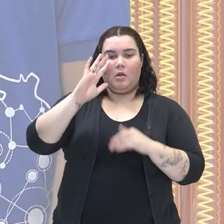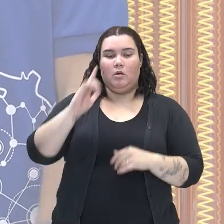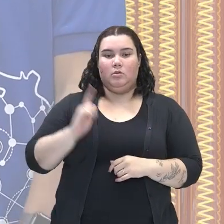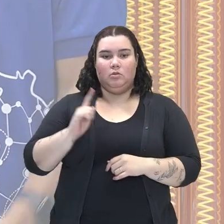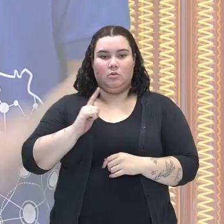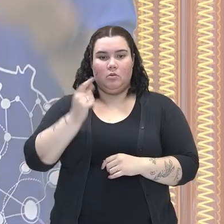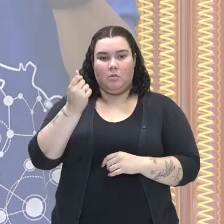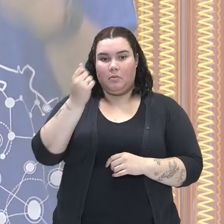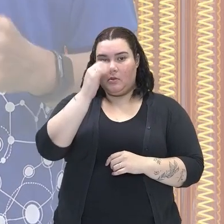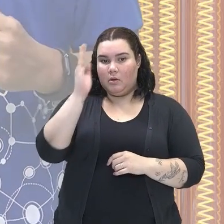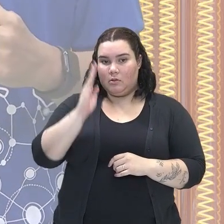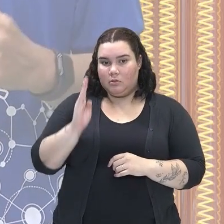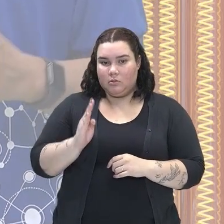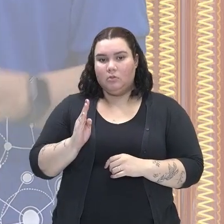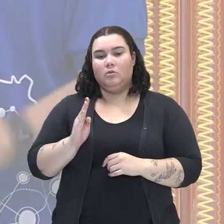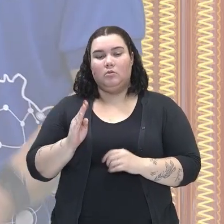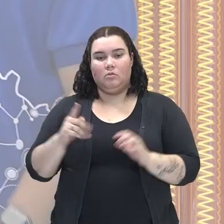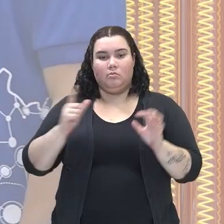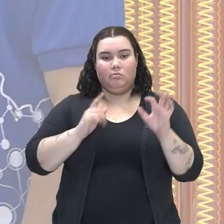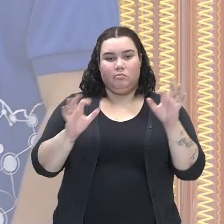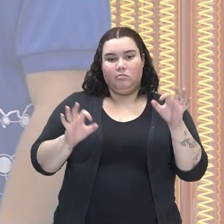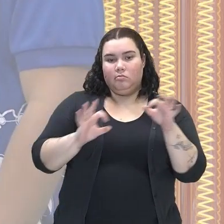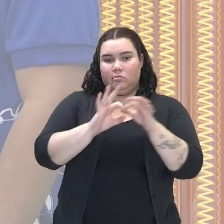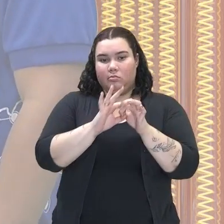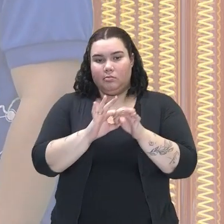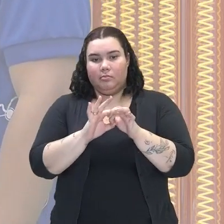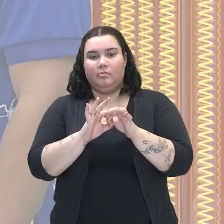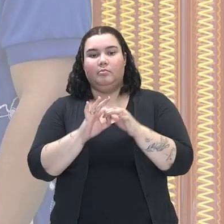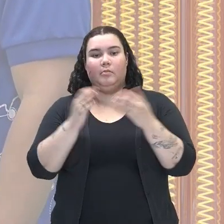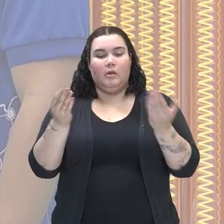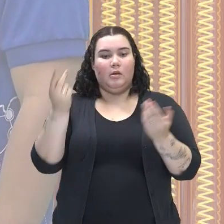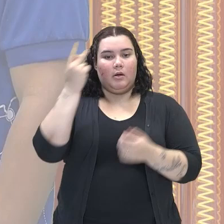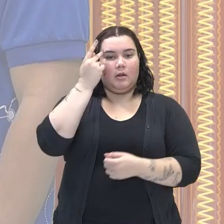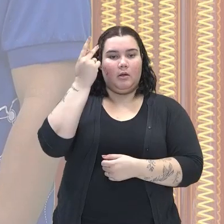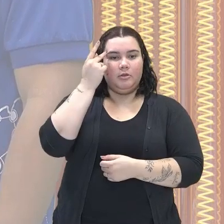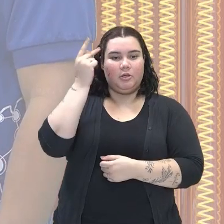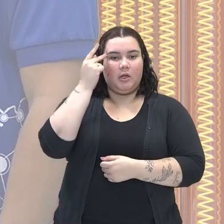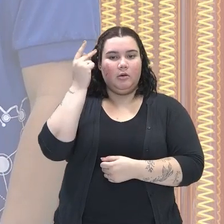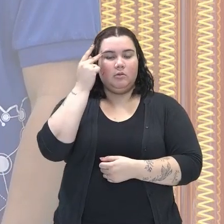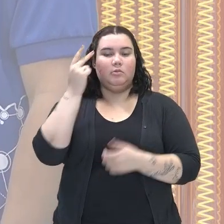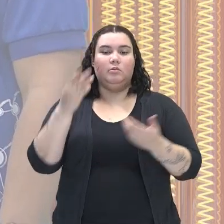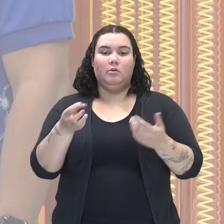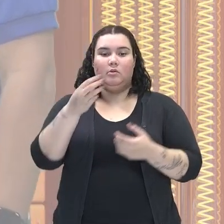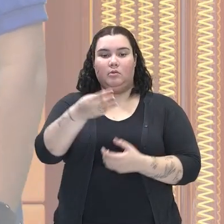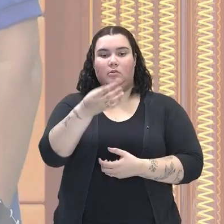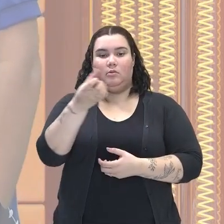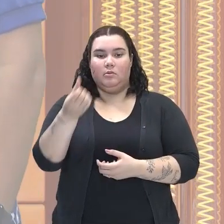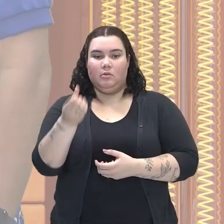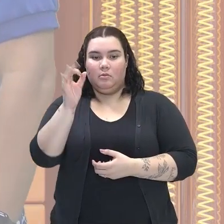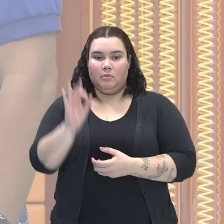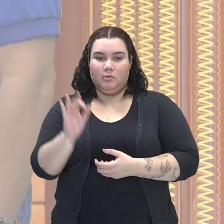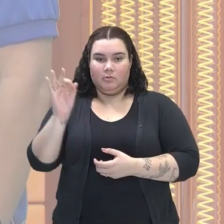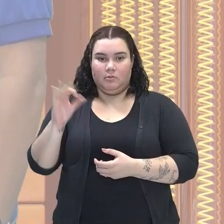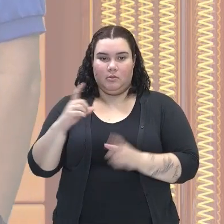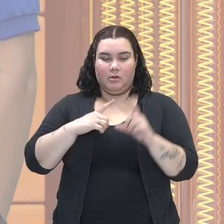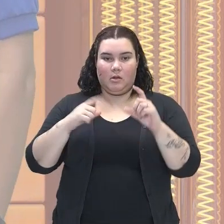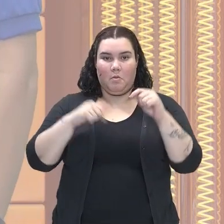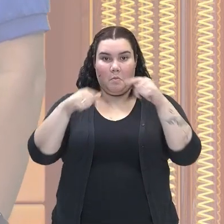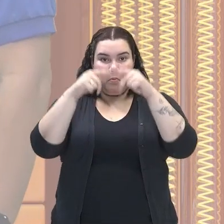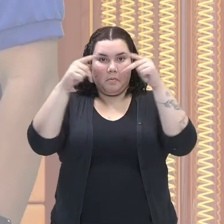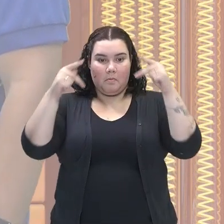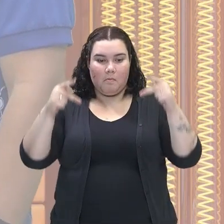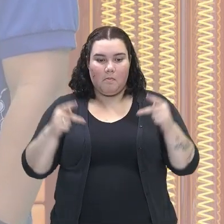para o Brasil com a indústria, olha só São Paulo aqui, ó, São Paulo 36%. Nessa pizza, se o Brasil